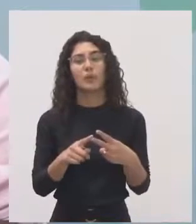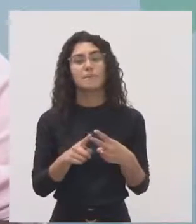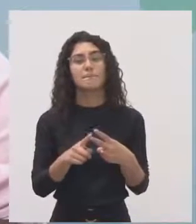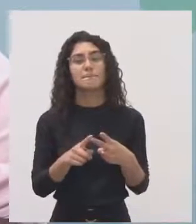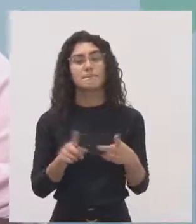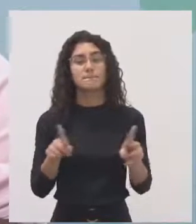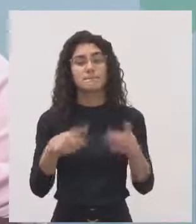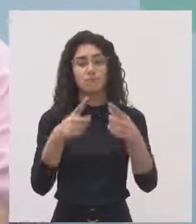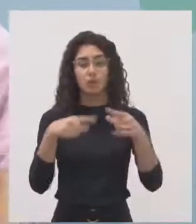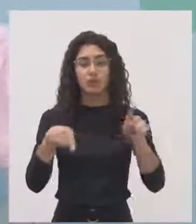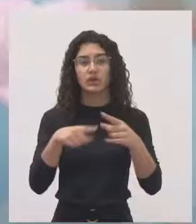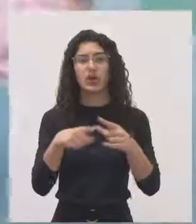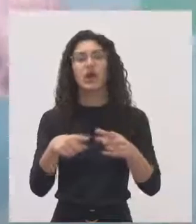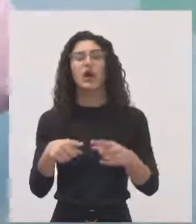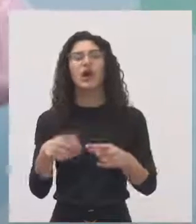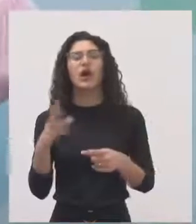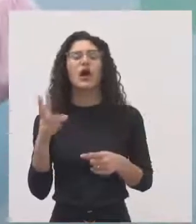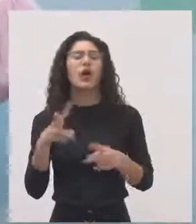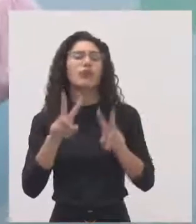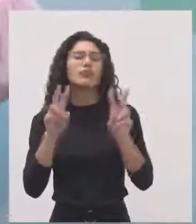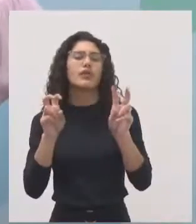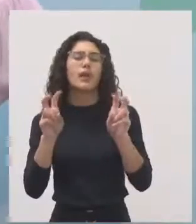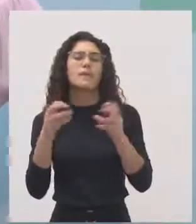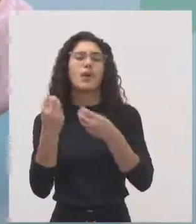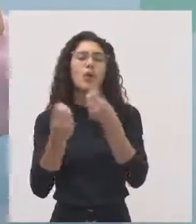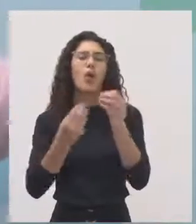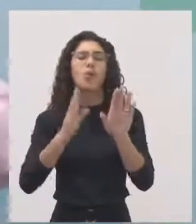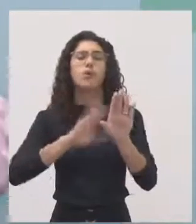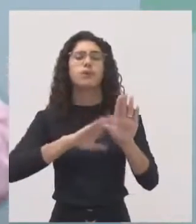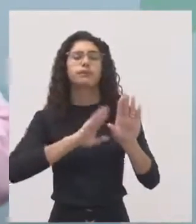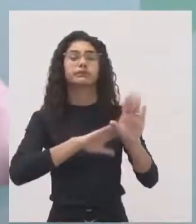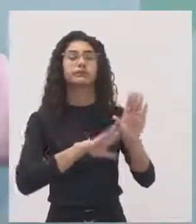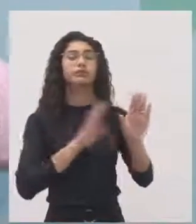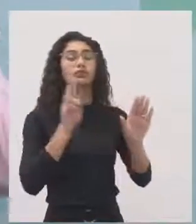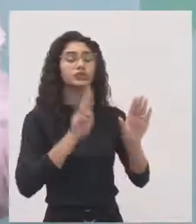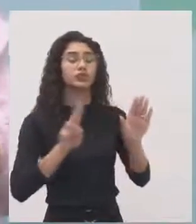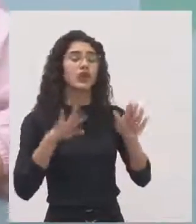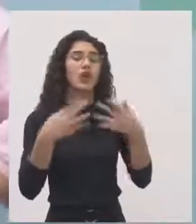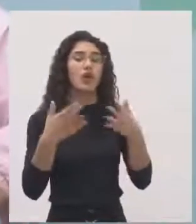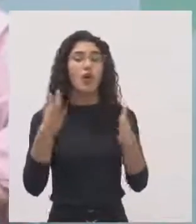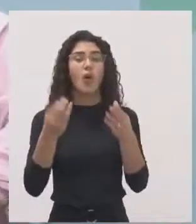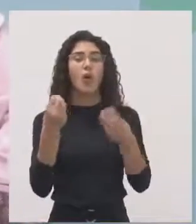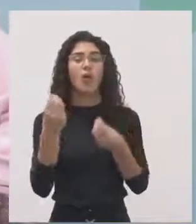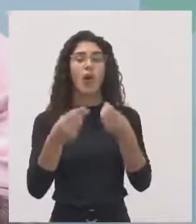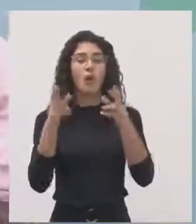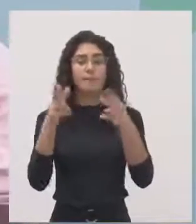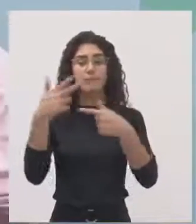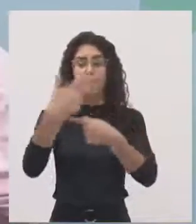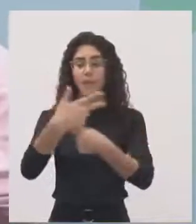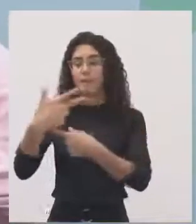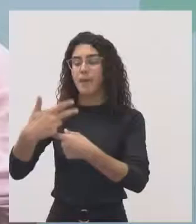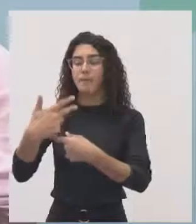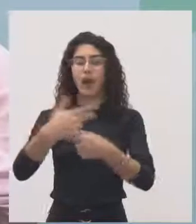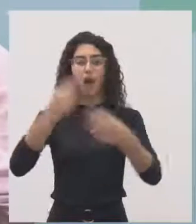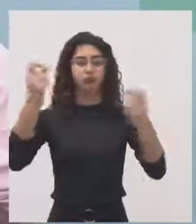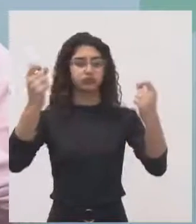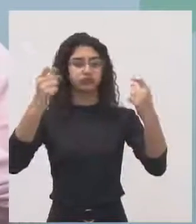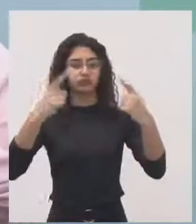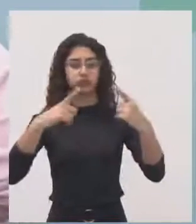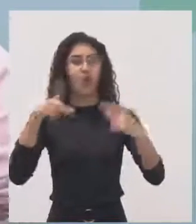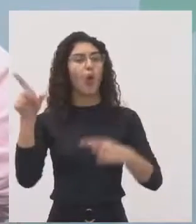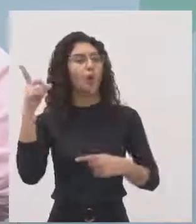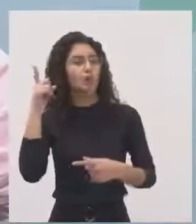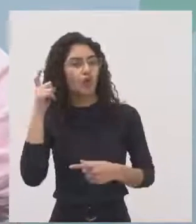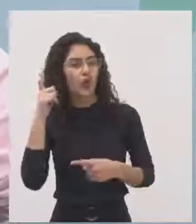era sobre recursos, né? Que fundo melhor utilizar, qual o posicionamento da câmera, qual a iluminação, qual é o